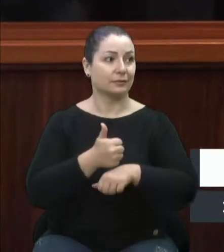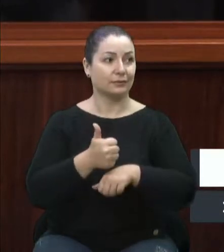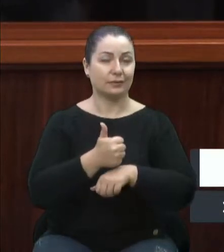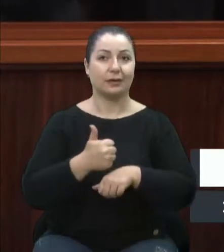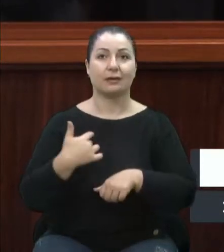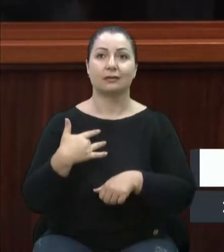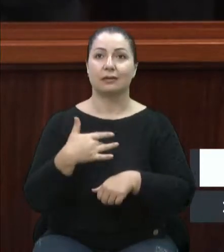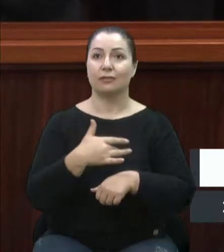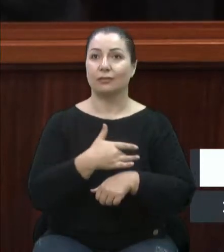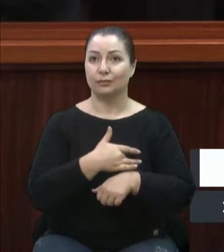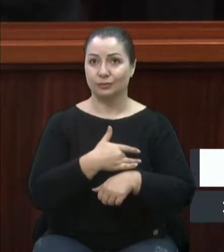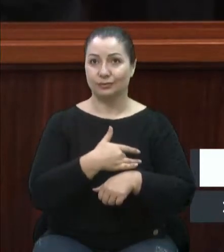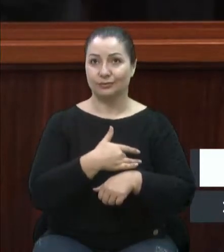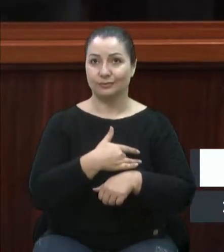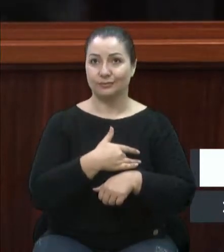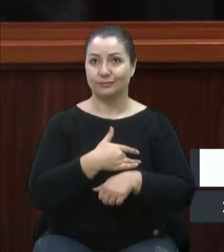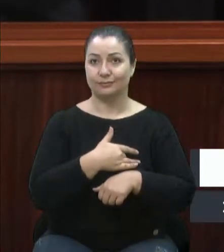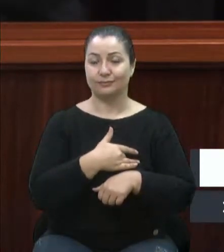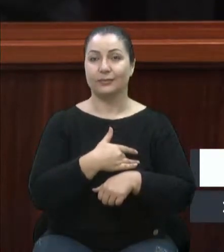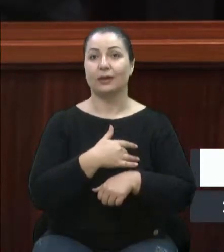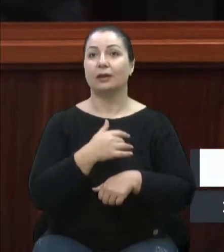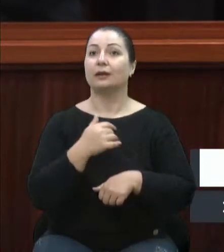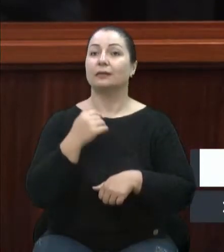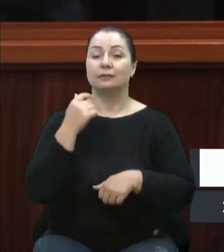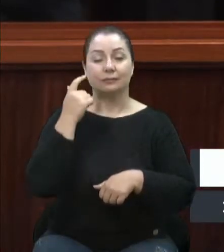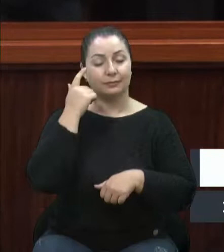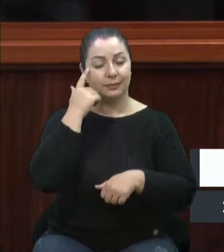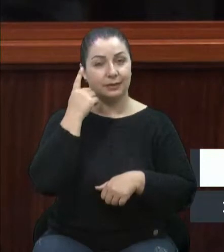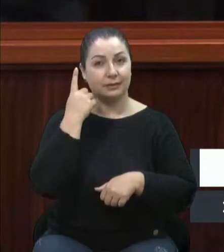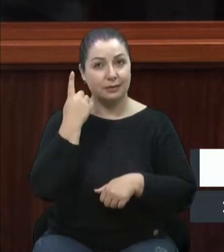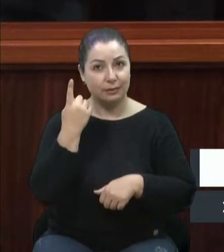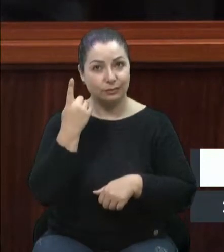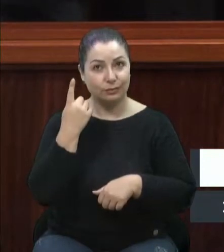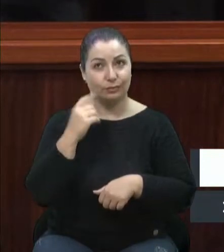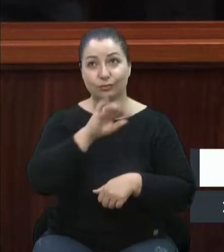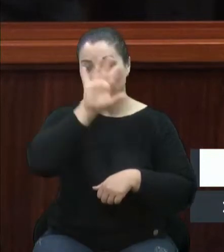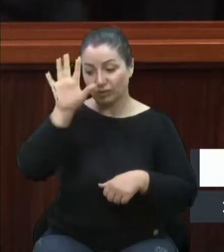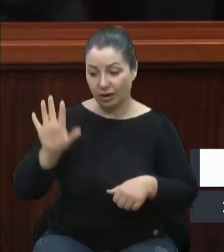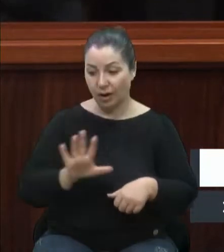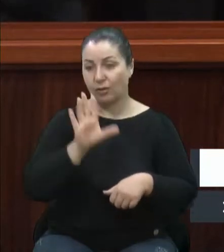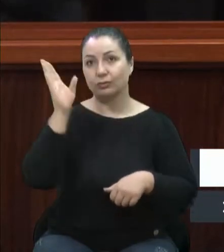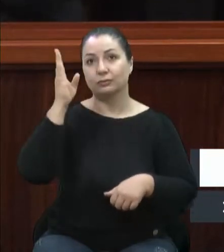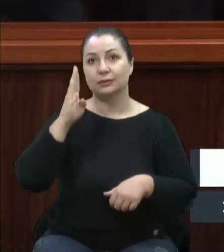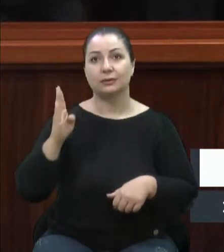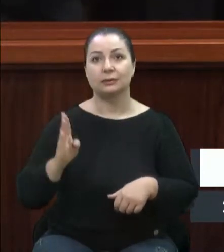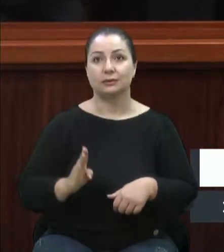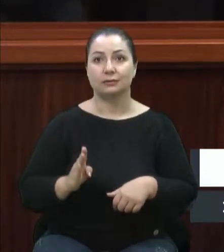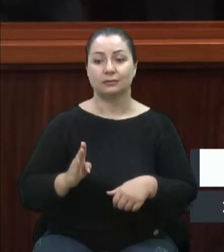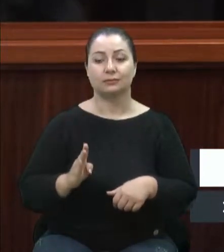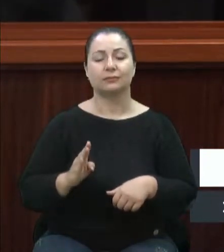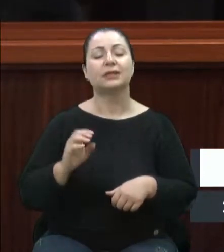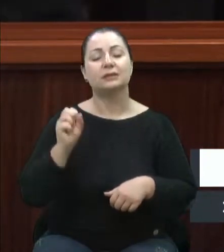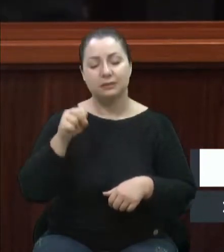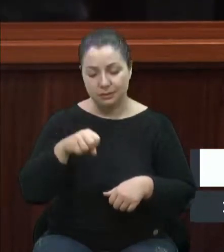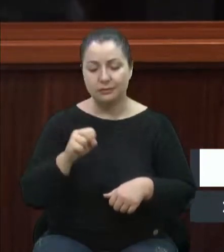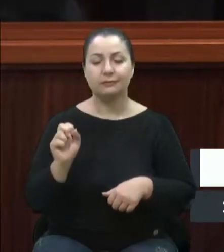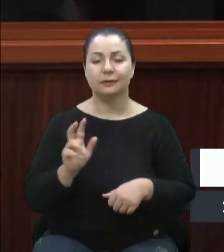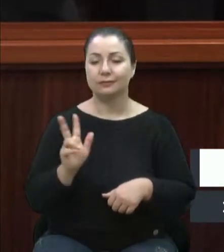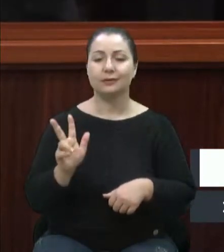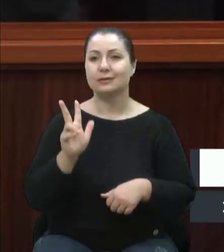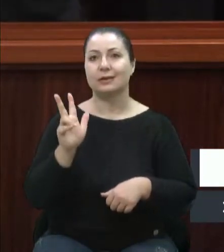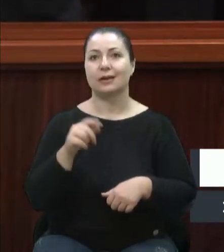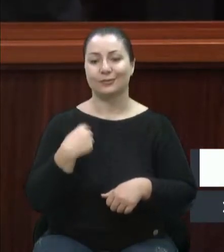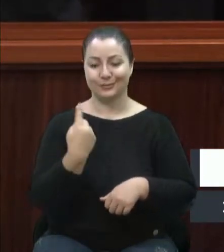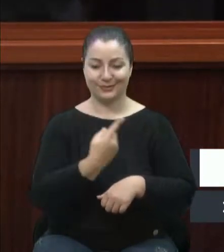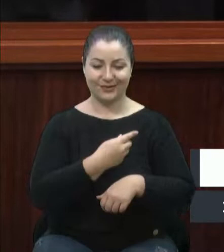combate a endemias, baseado no piso salarial nacional, é algo que com certeza valoriza esses profissionais que vêm